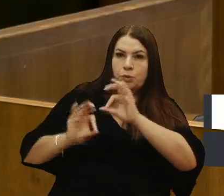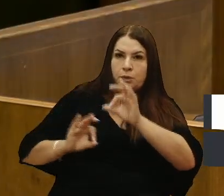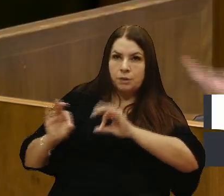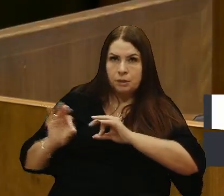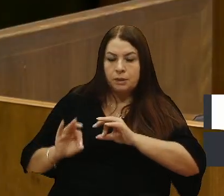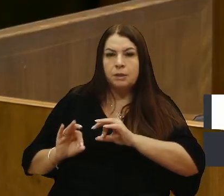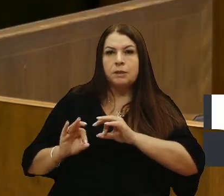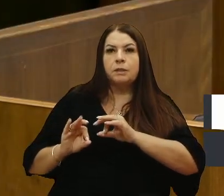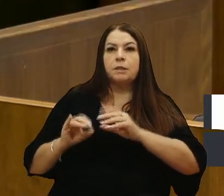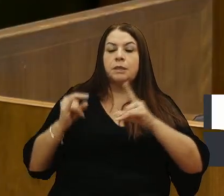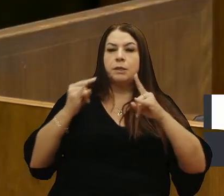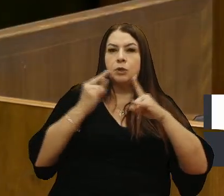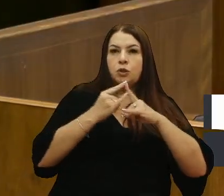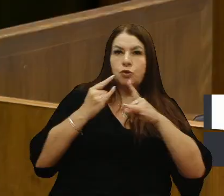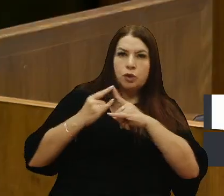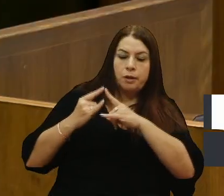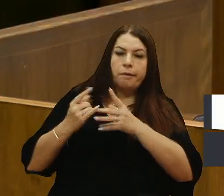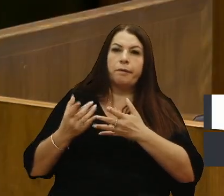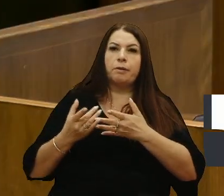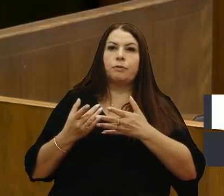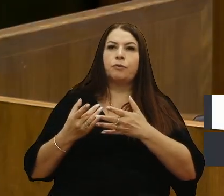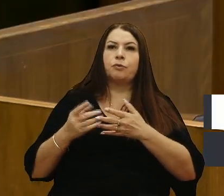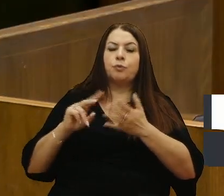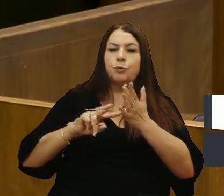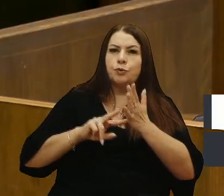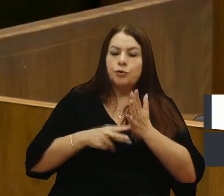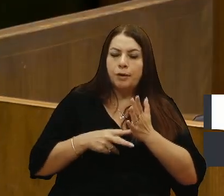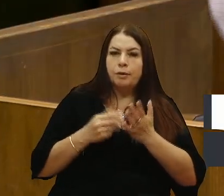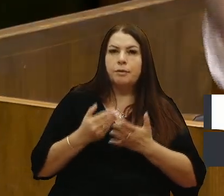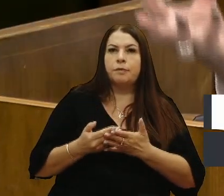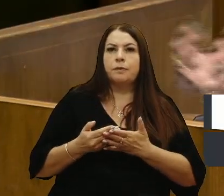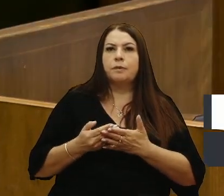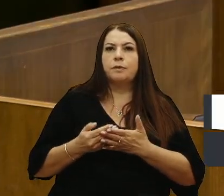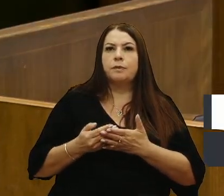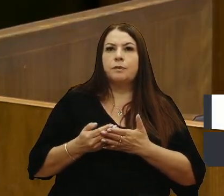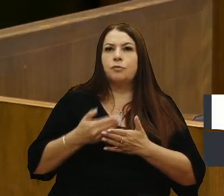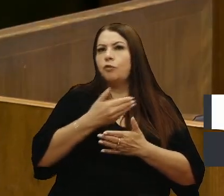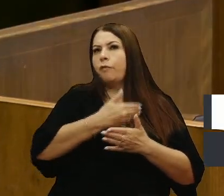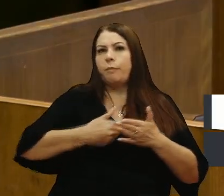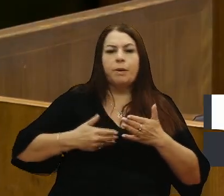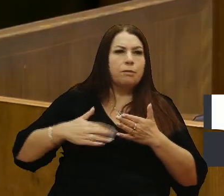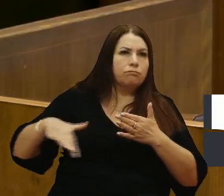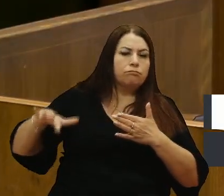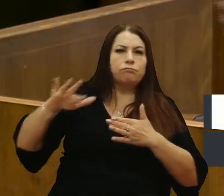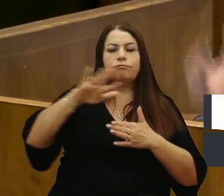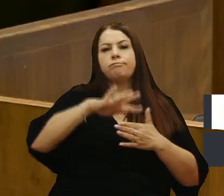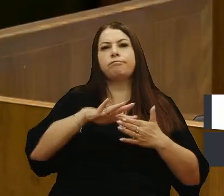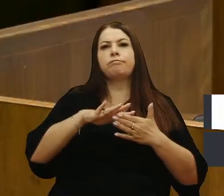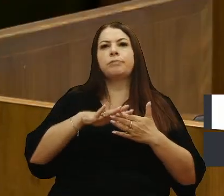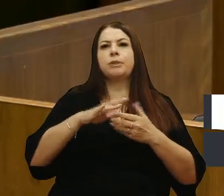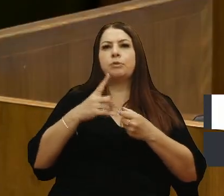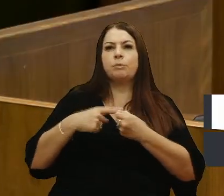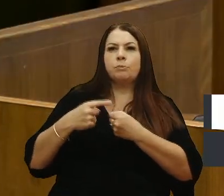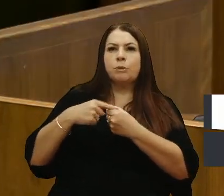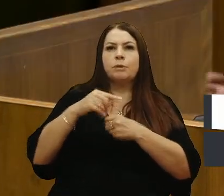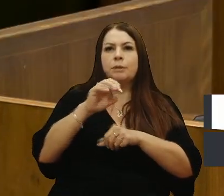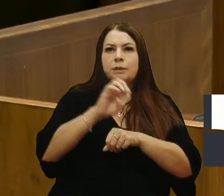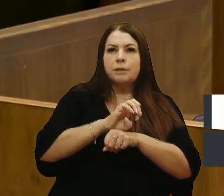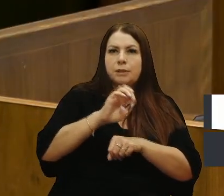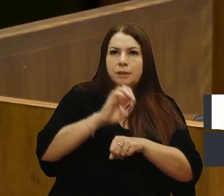organização das entidades, dos sindicatos, de governamentais, de município,